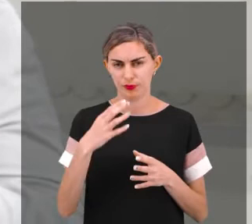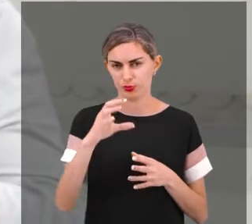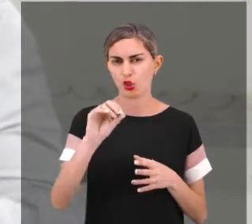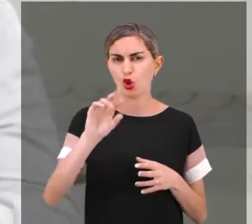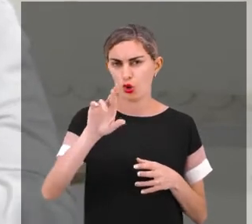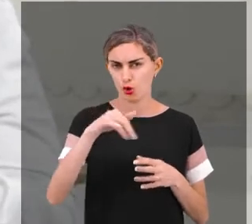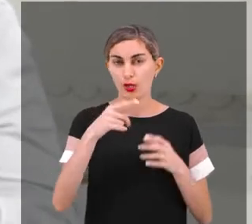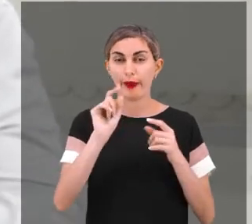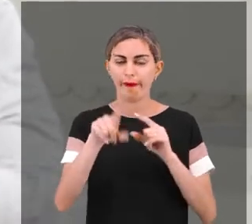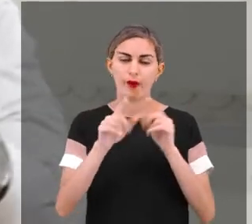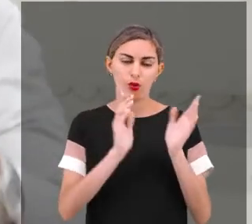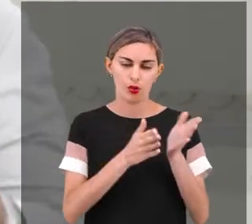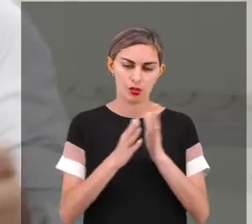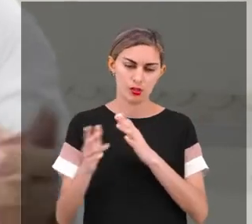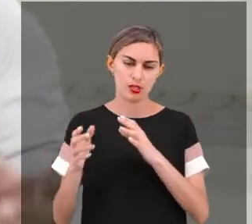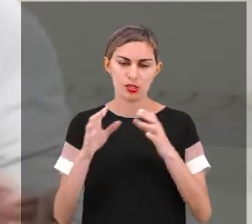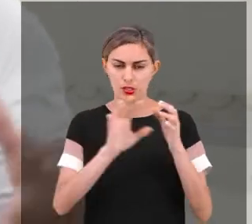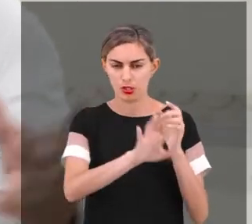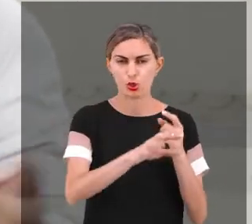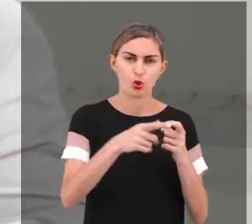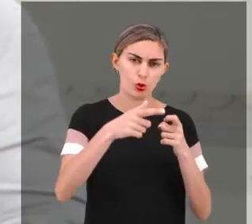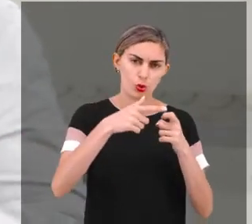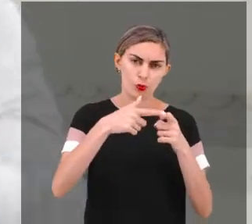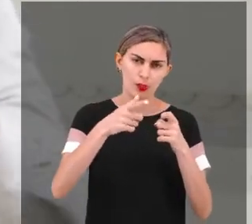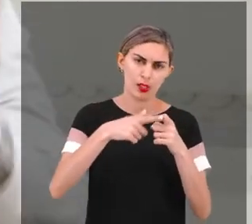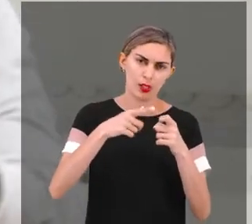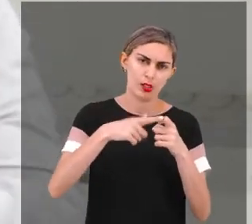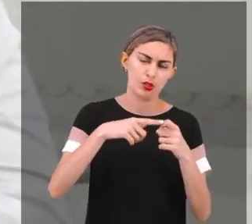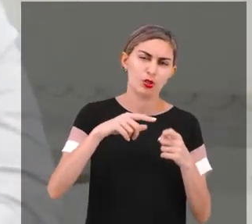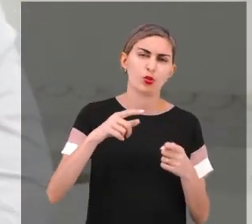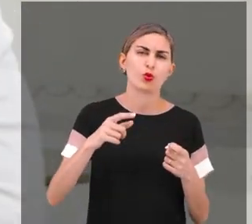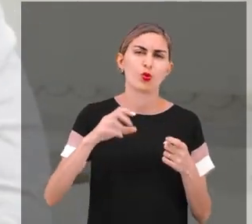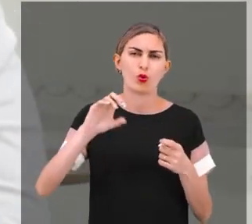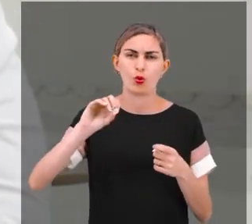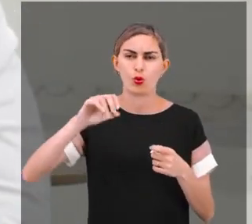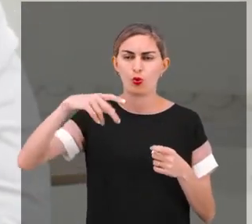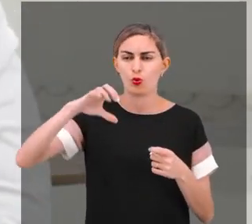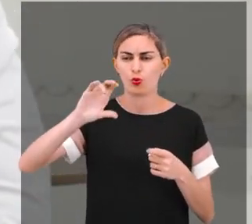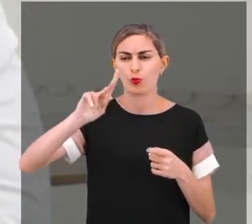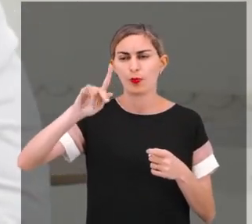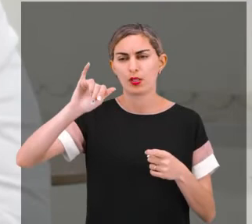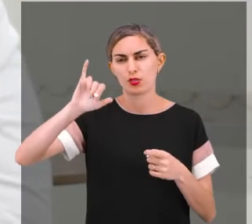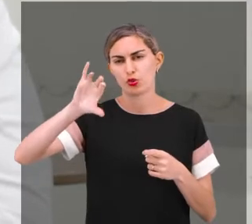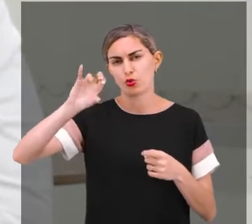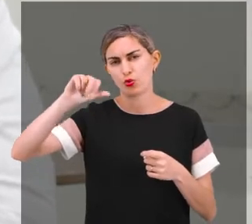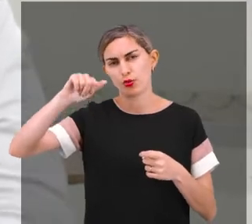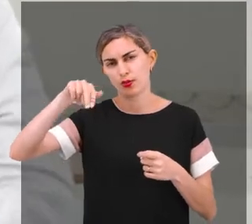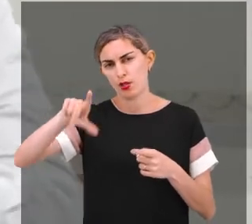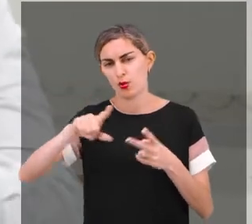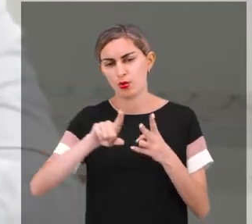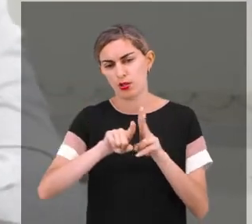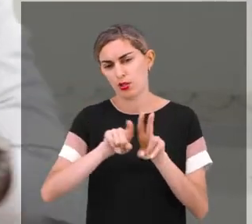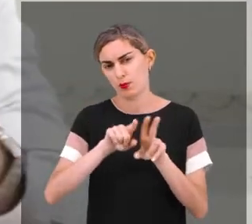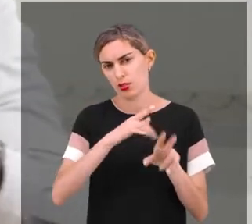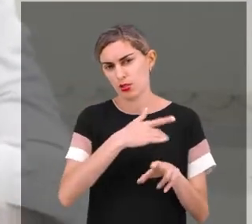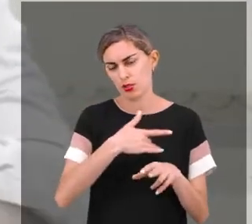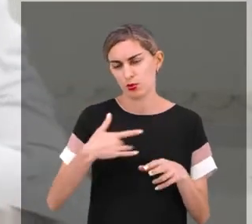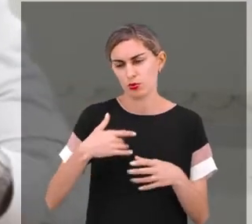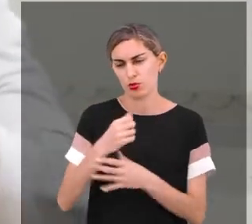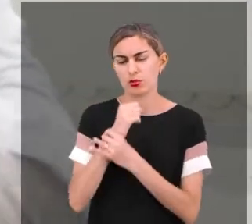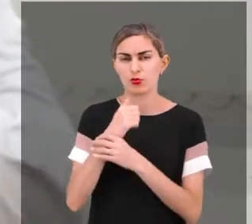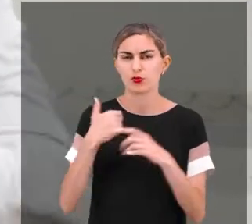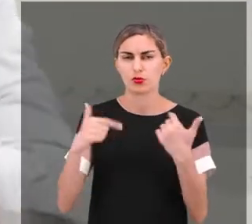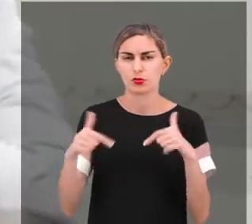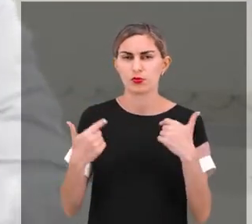O órgão é que organiza os setores de medicina ocupacional e de segurança e saúde do trabalhador. Então, tudo não é mais